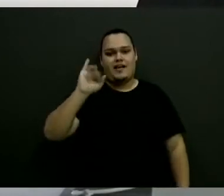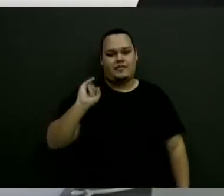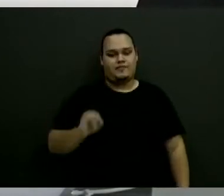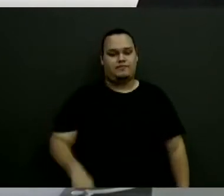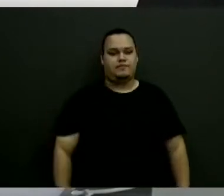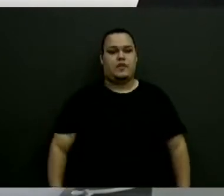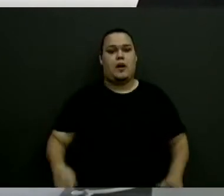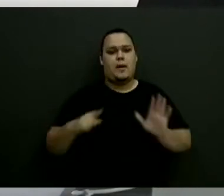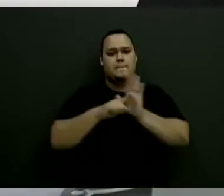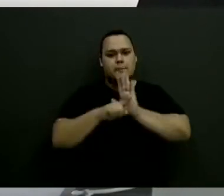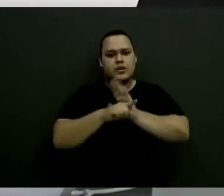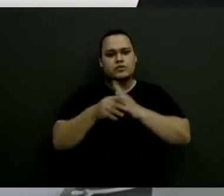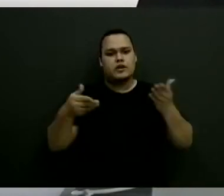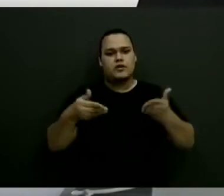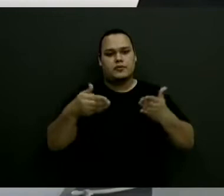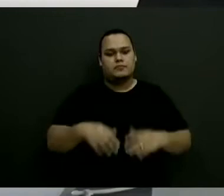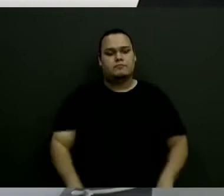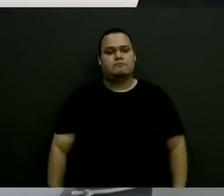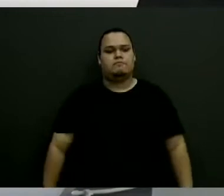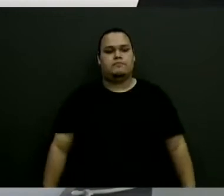pastor Misael.